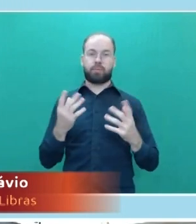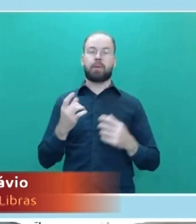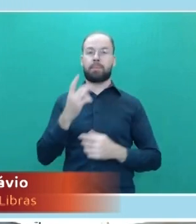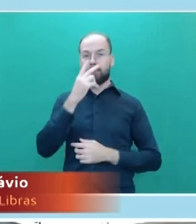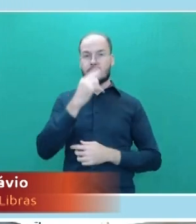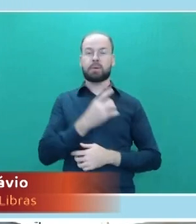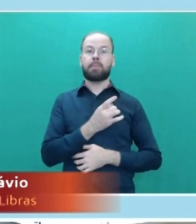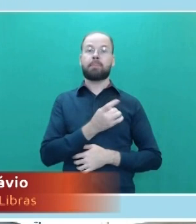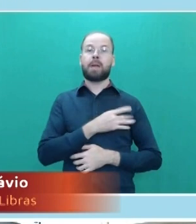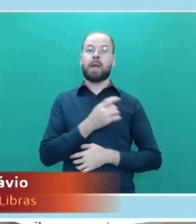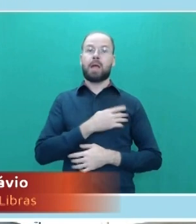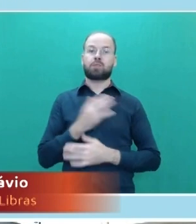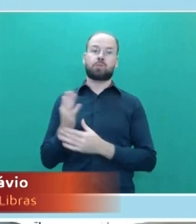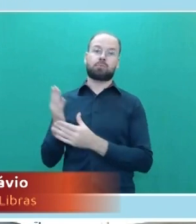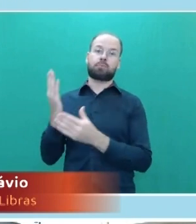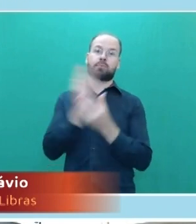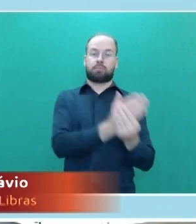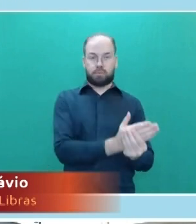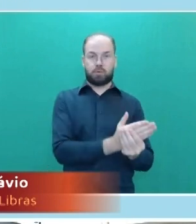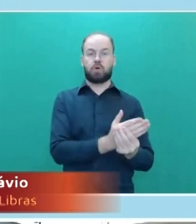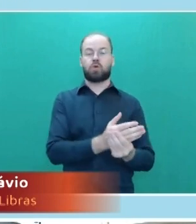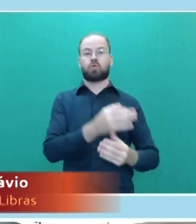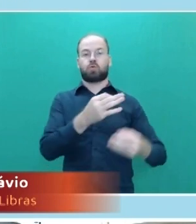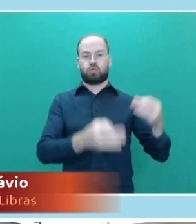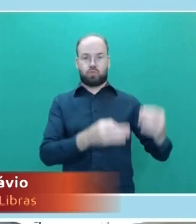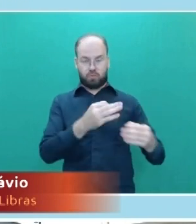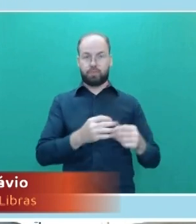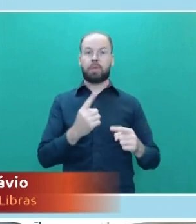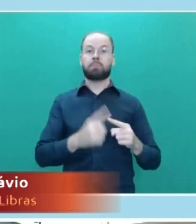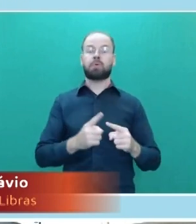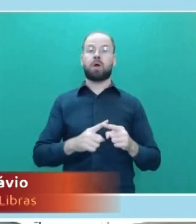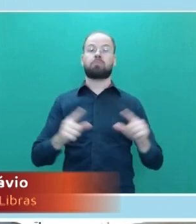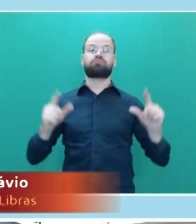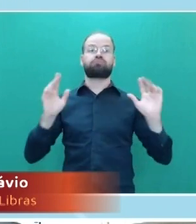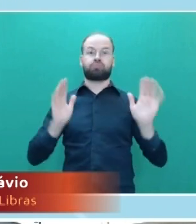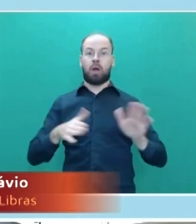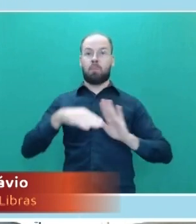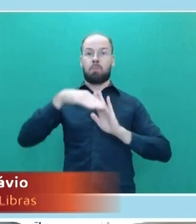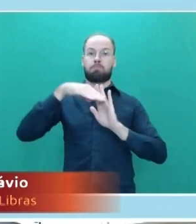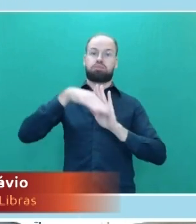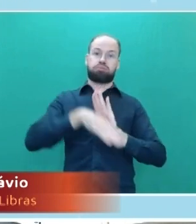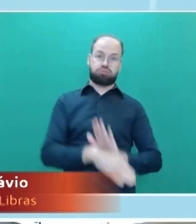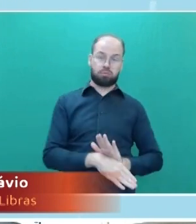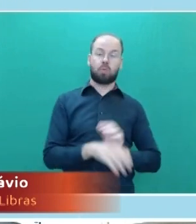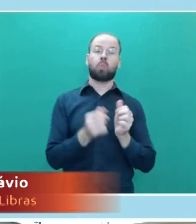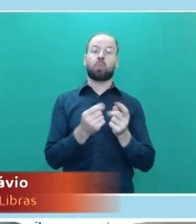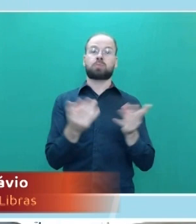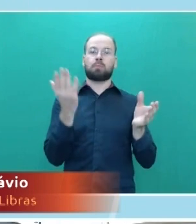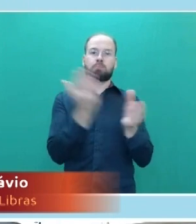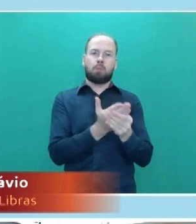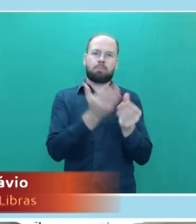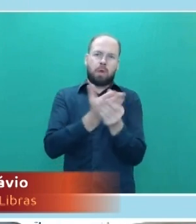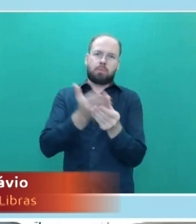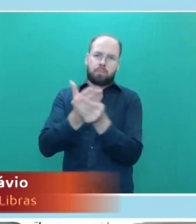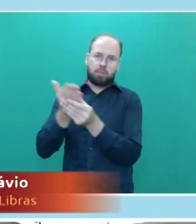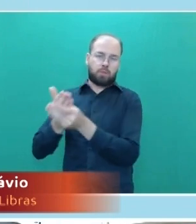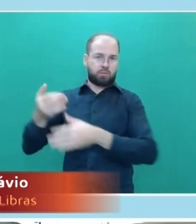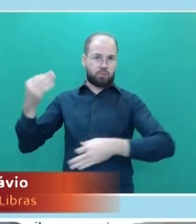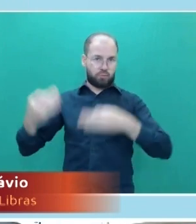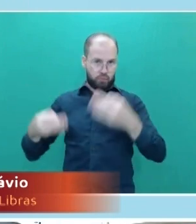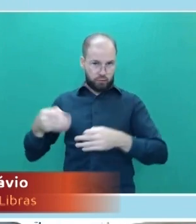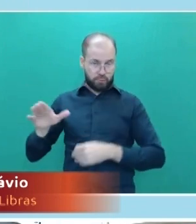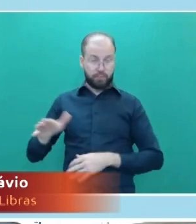de ajuizar a ação na Justiça do Trabalho, que houve uma queda significativa no número de ações ajuizadas. Mas o Supremo